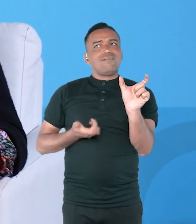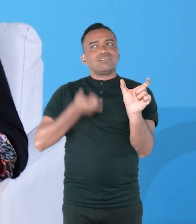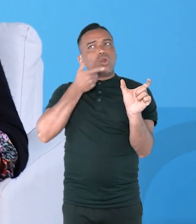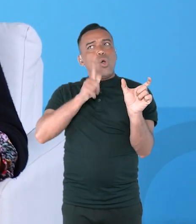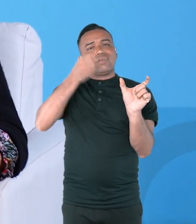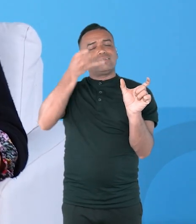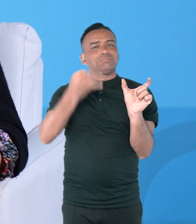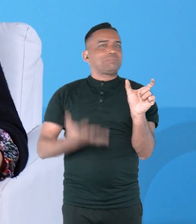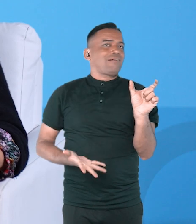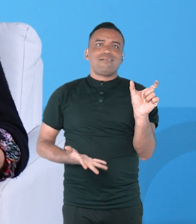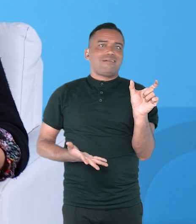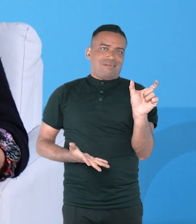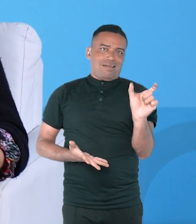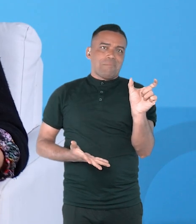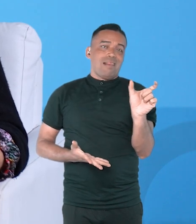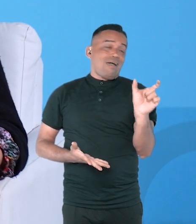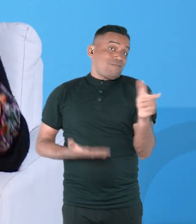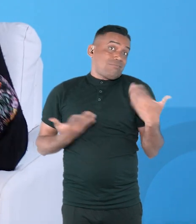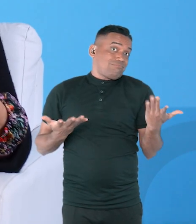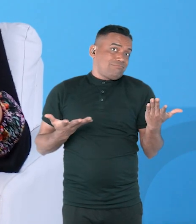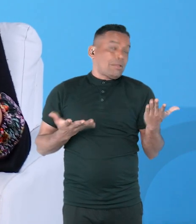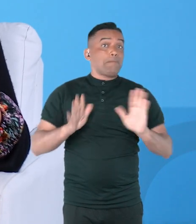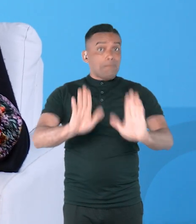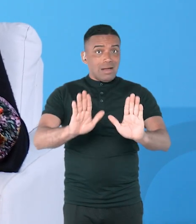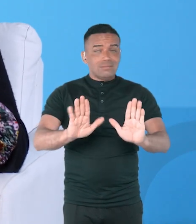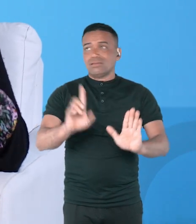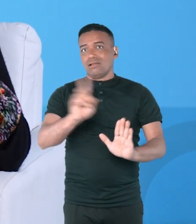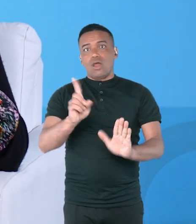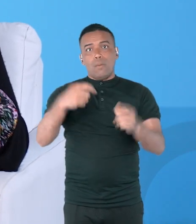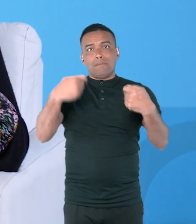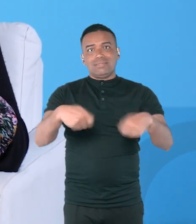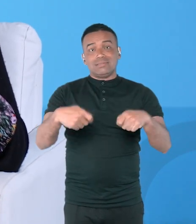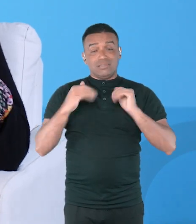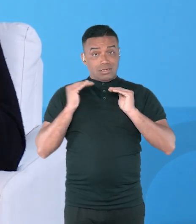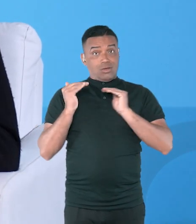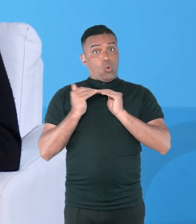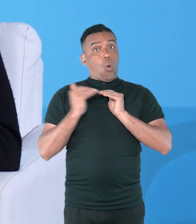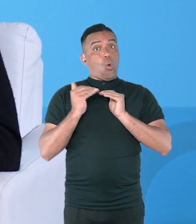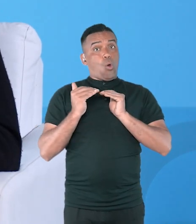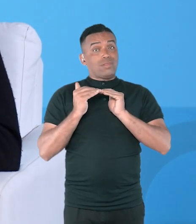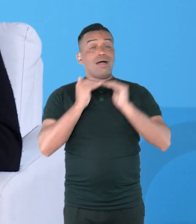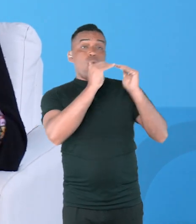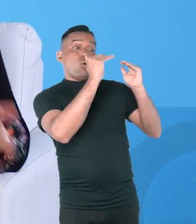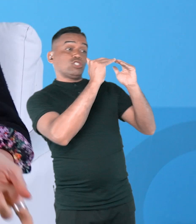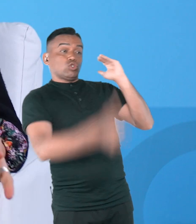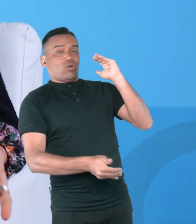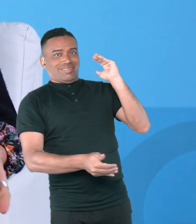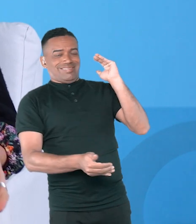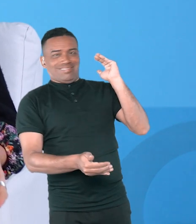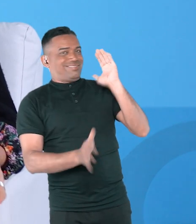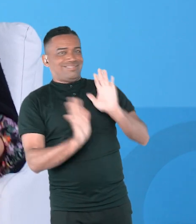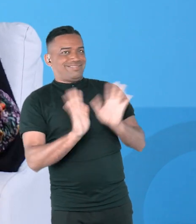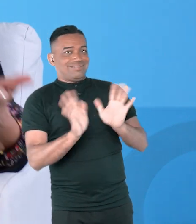palavras para aquilo que você não consegue dizer. E mais, você não precisa concordar e